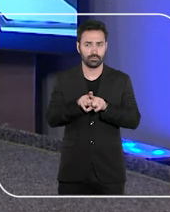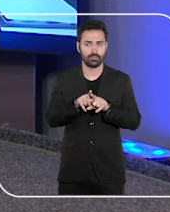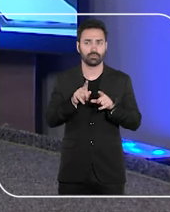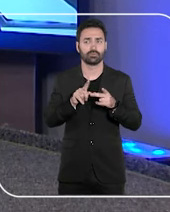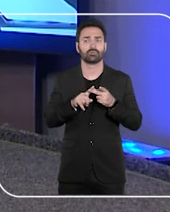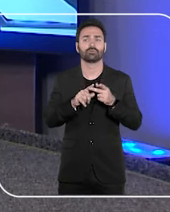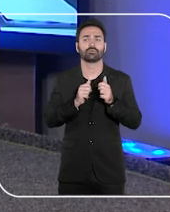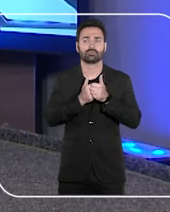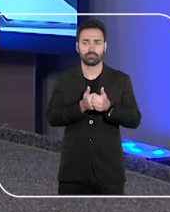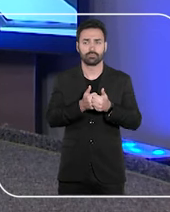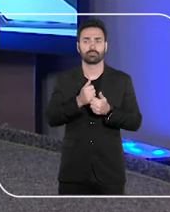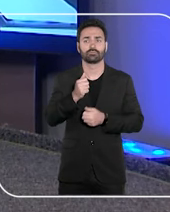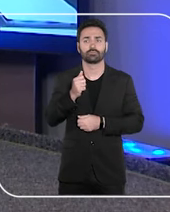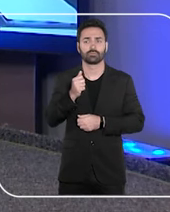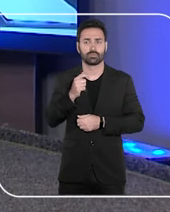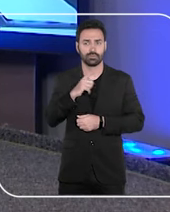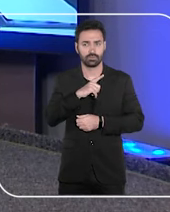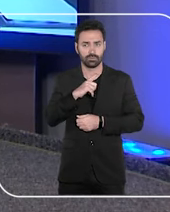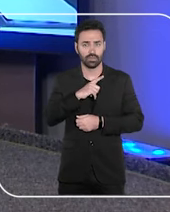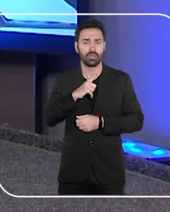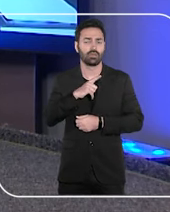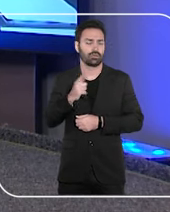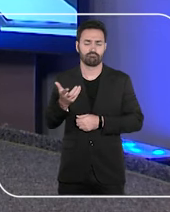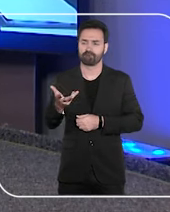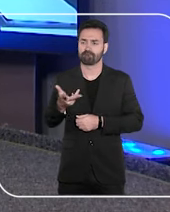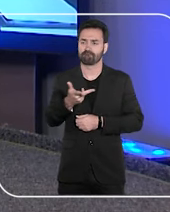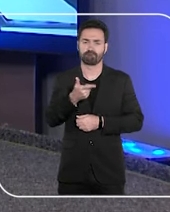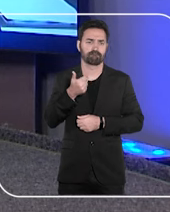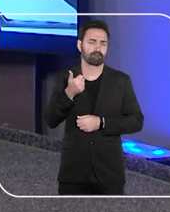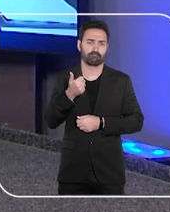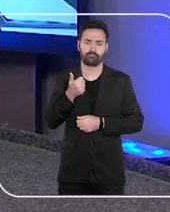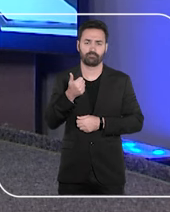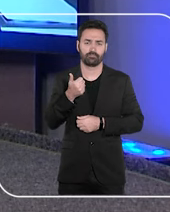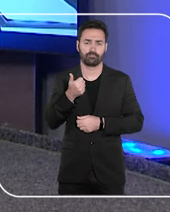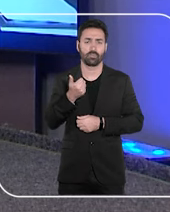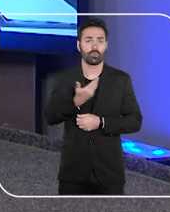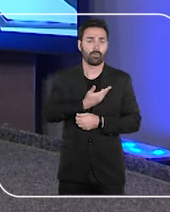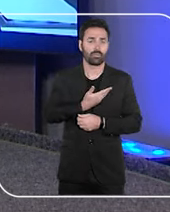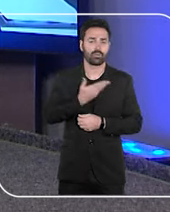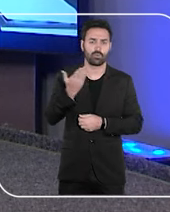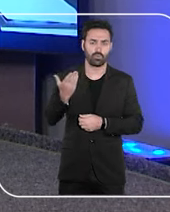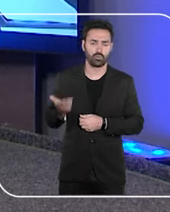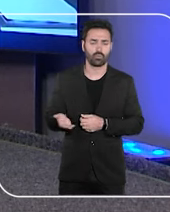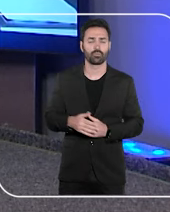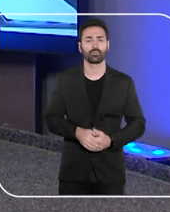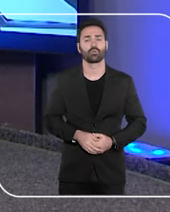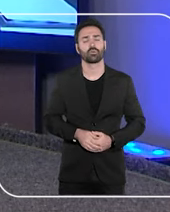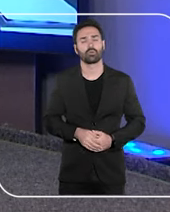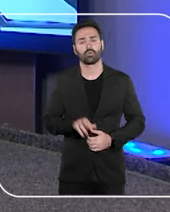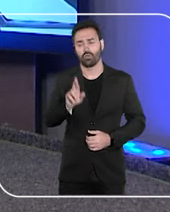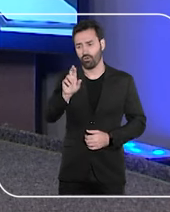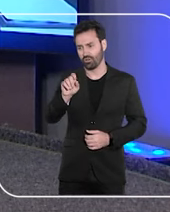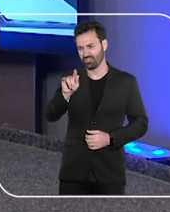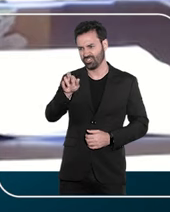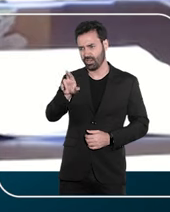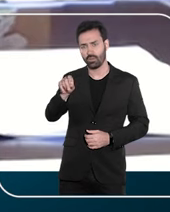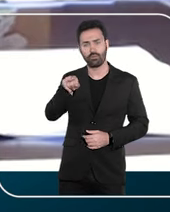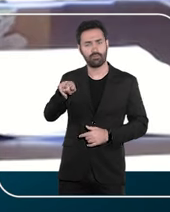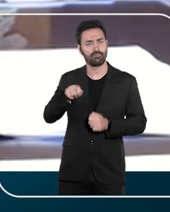uma forma magnífica pelo colega ministro Rogério Schietti Machado Cruz, que está